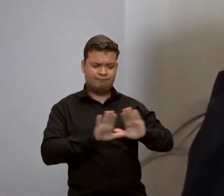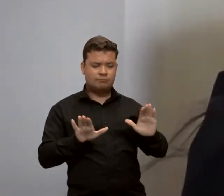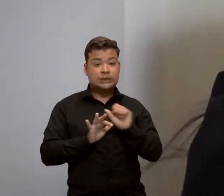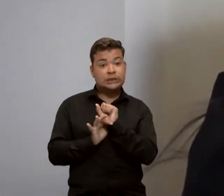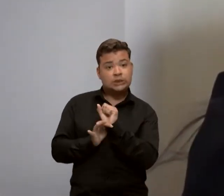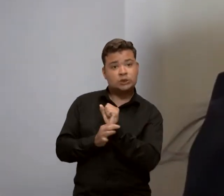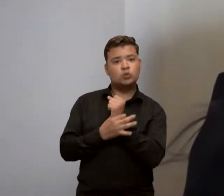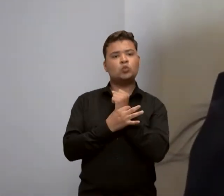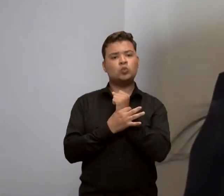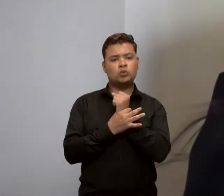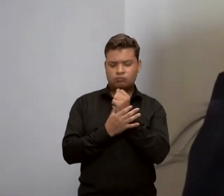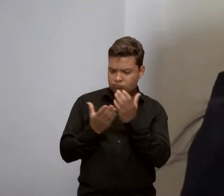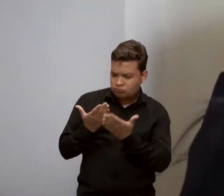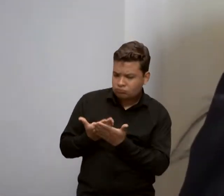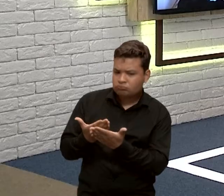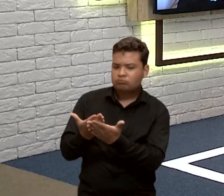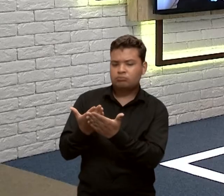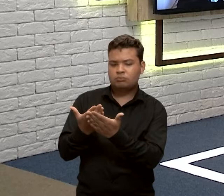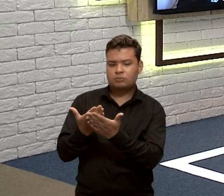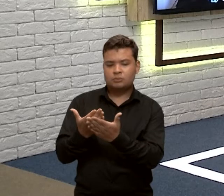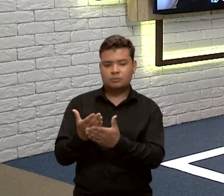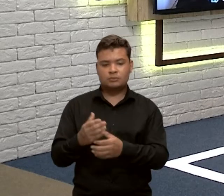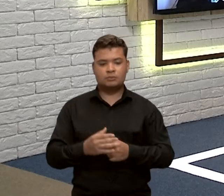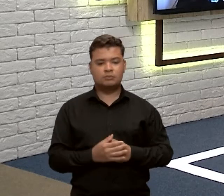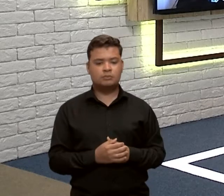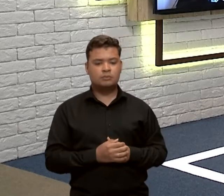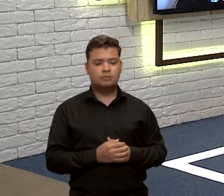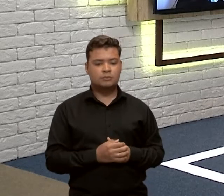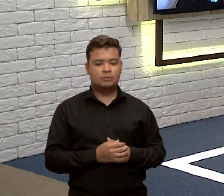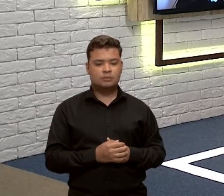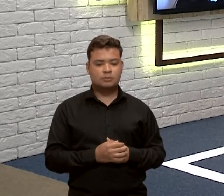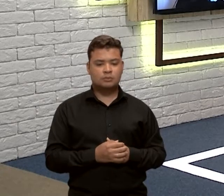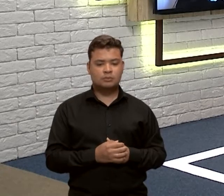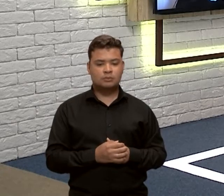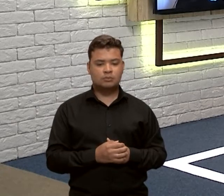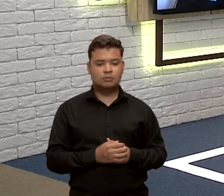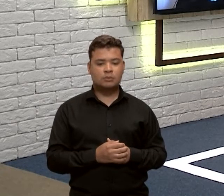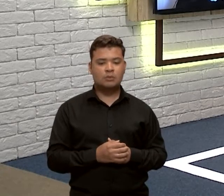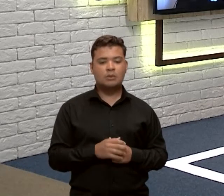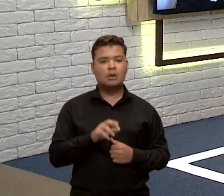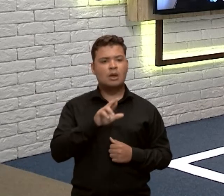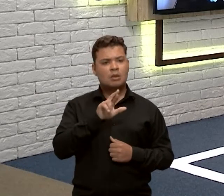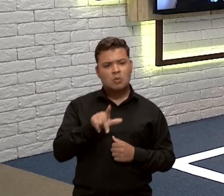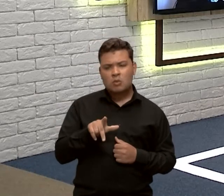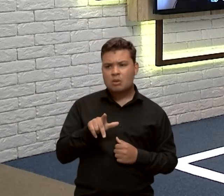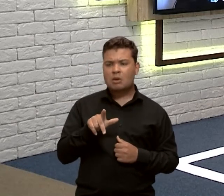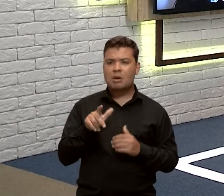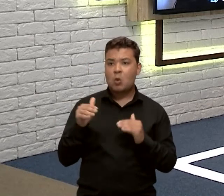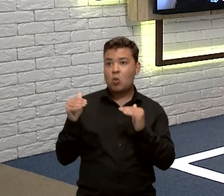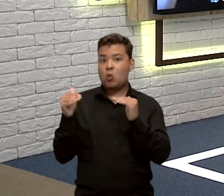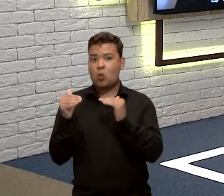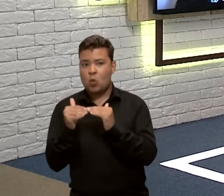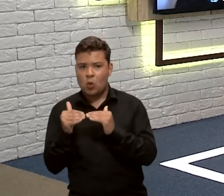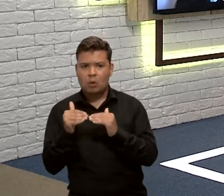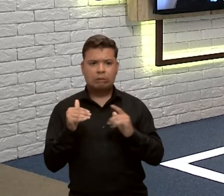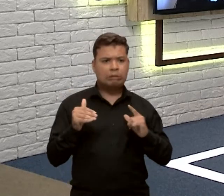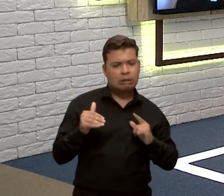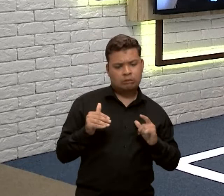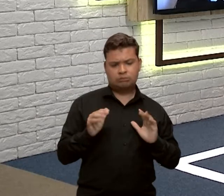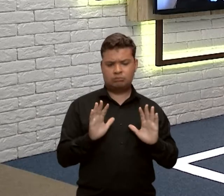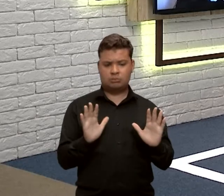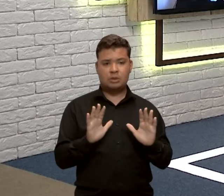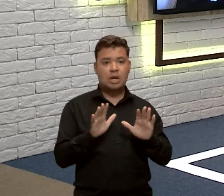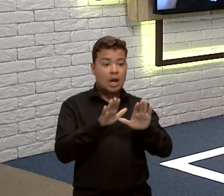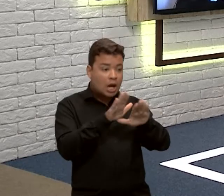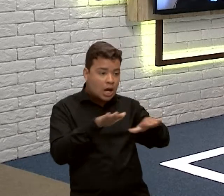segurança e estudar. Não é questão de nem questão de concordar. Os direitos das